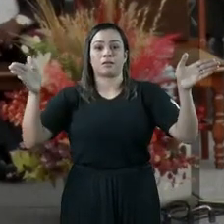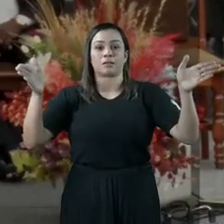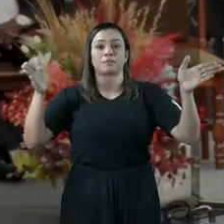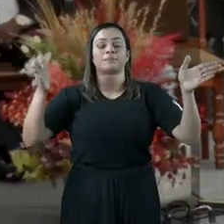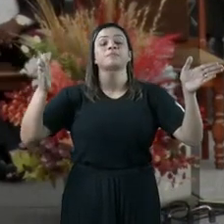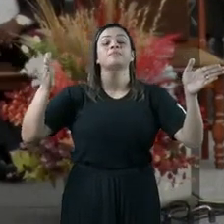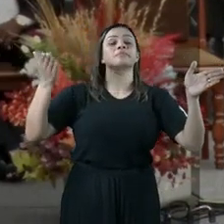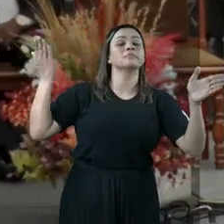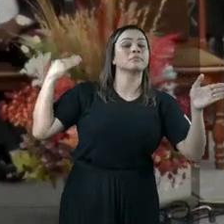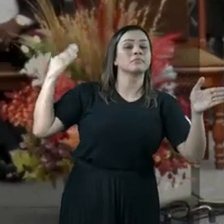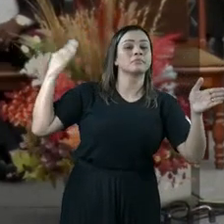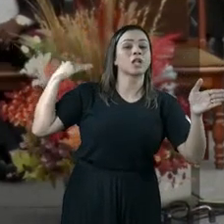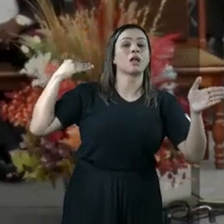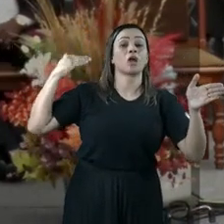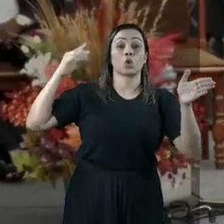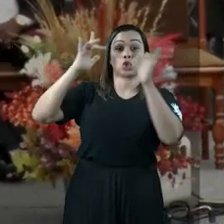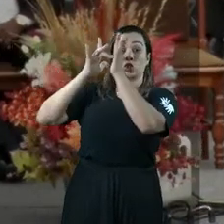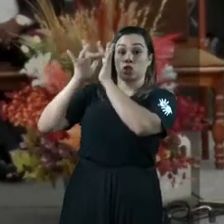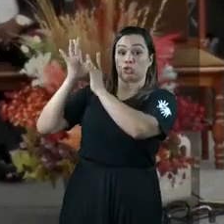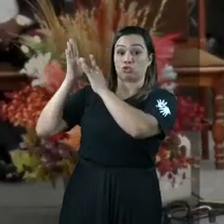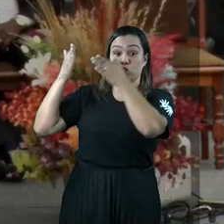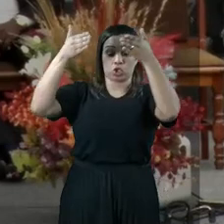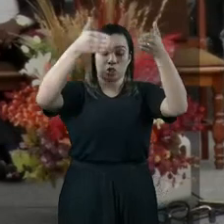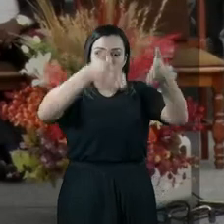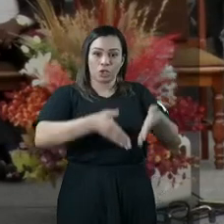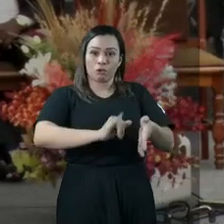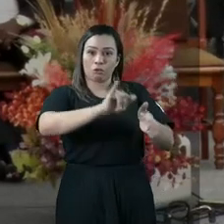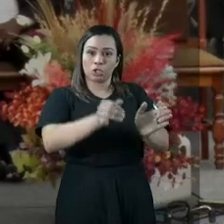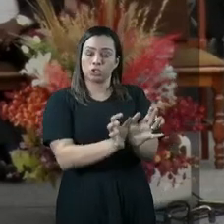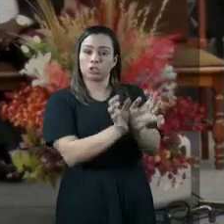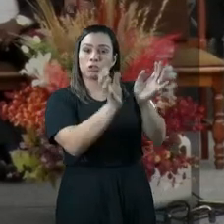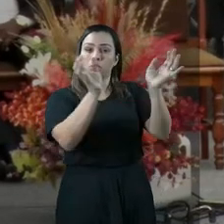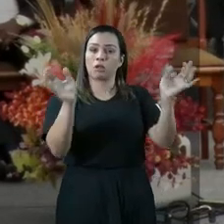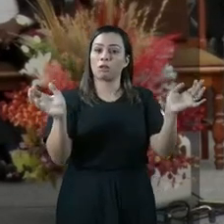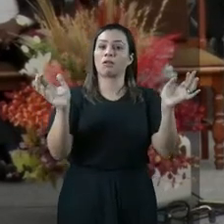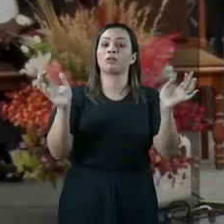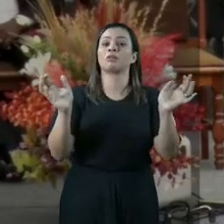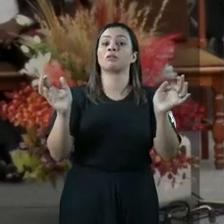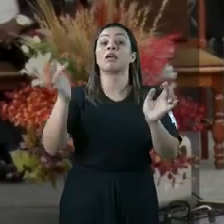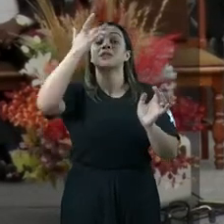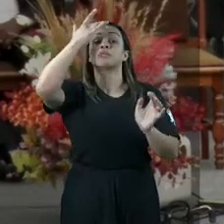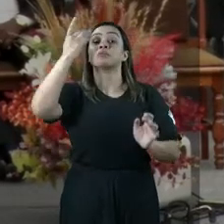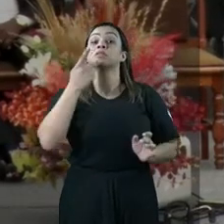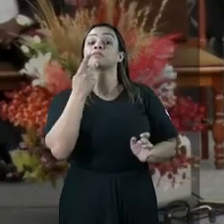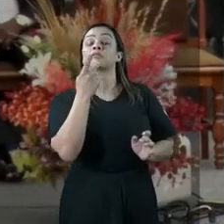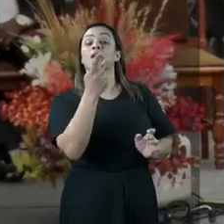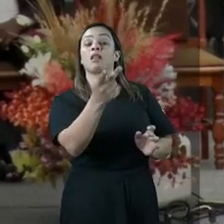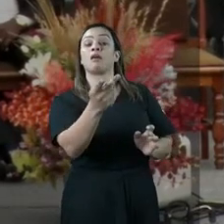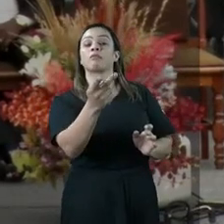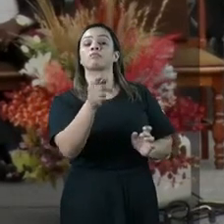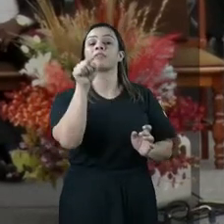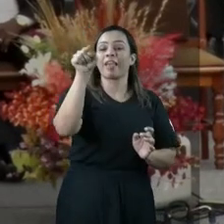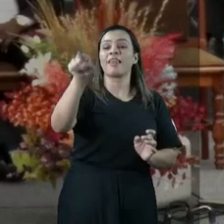Semana Santa, quando Ele entra em Jerusalém e algumas pessoas aclamam Ele como rei, mas a